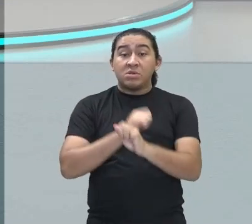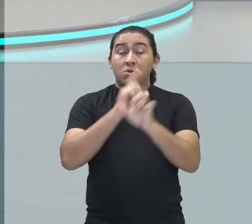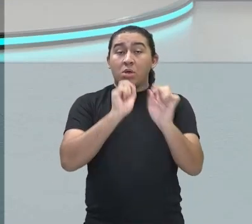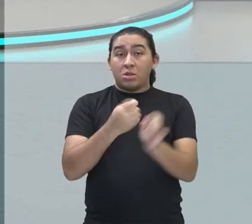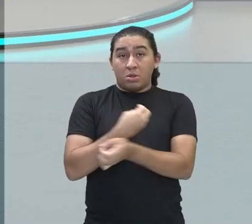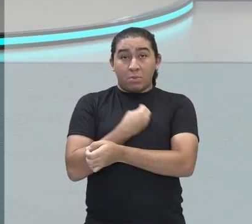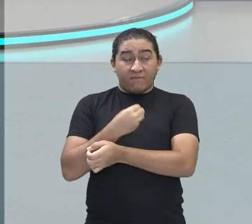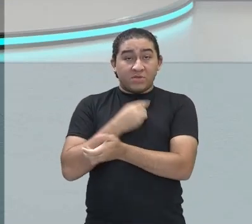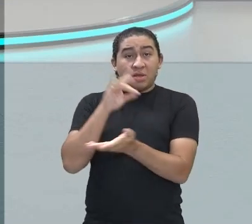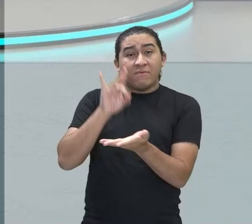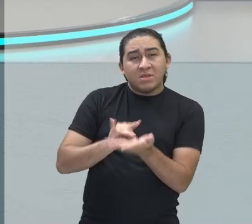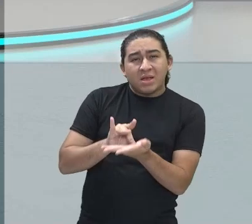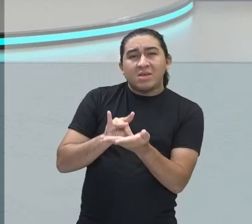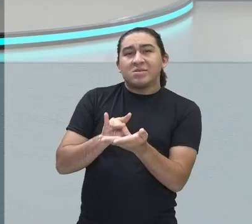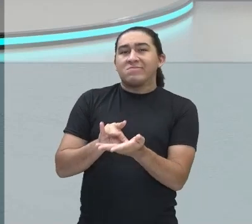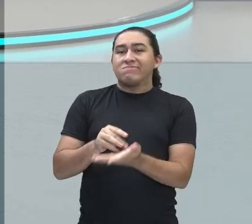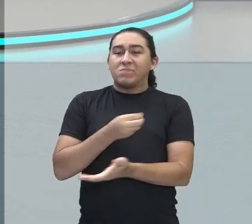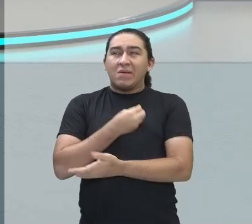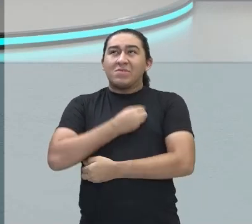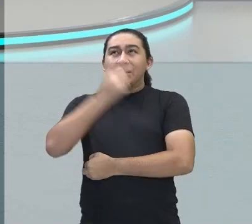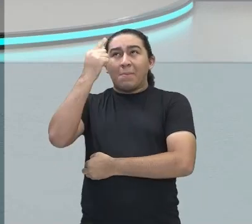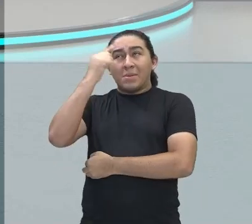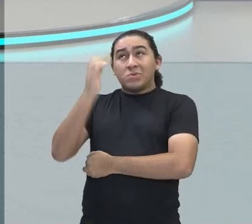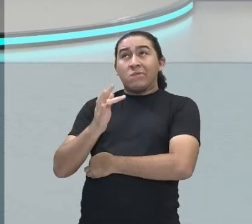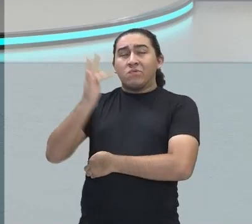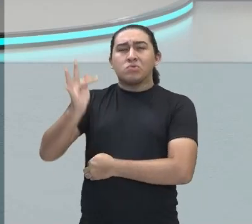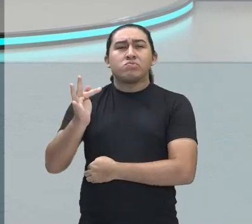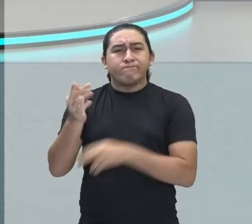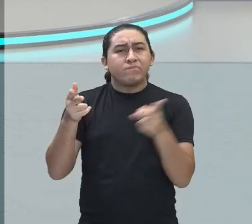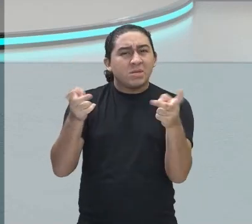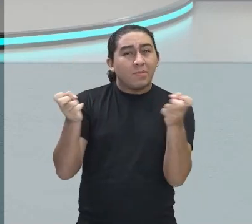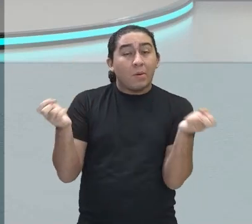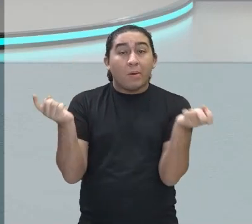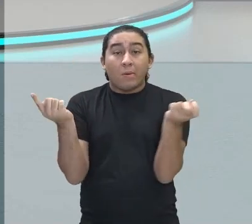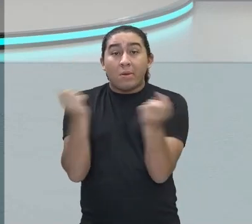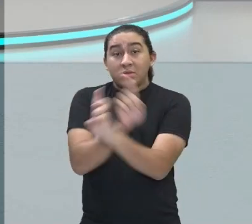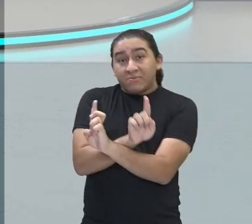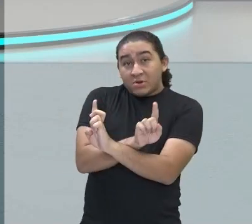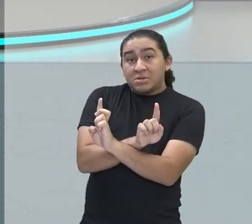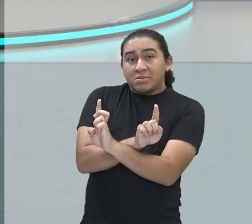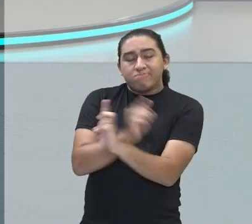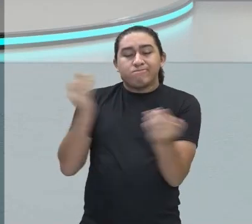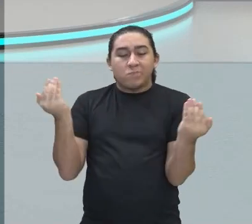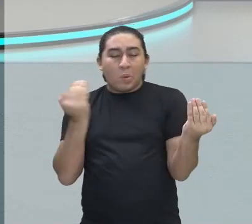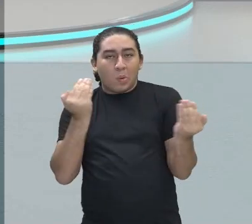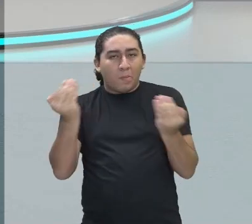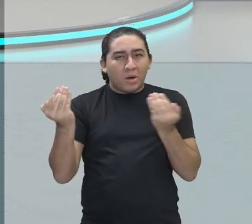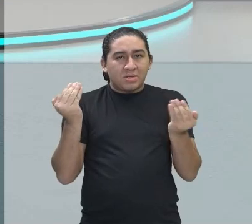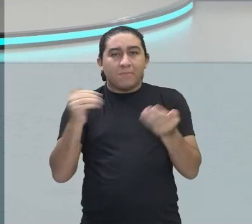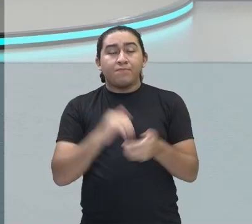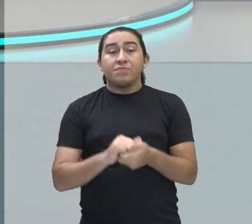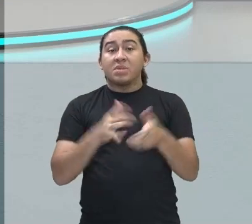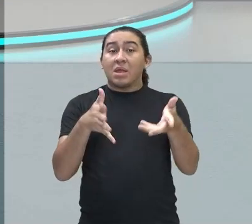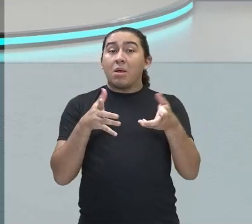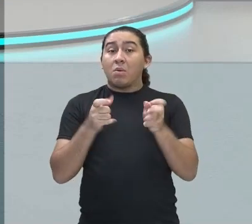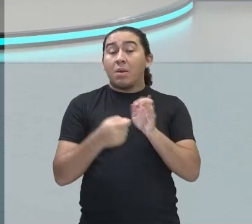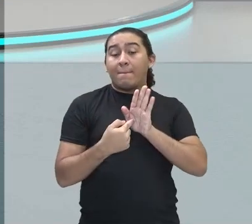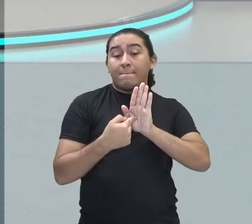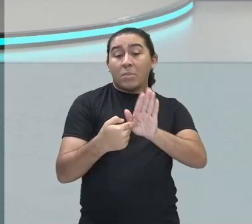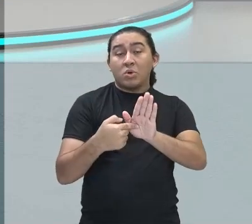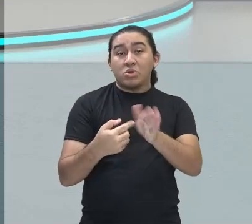realidade ideal. Olha a controvérsia aí, olha o paradoxo. Ele quer defender uma realidade